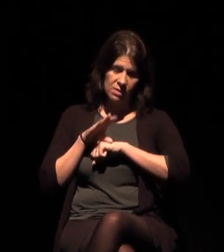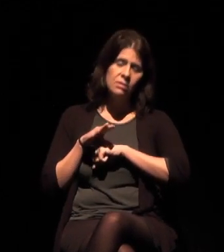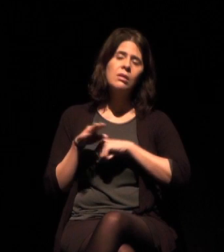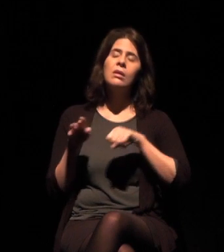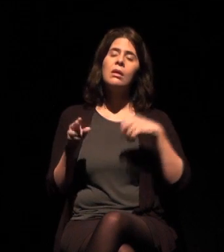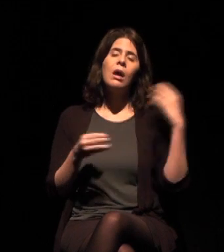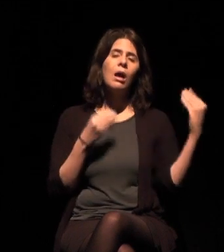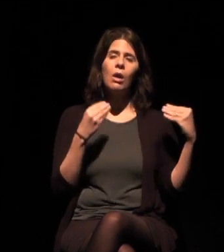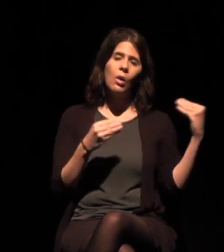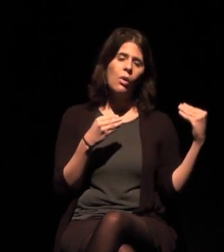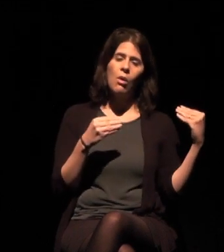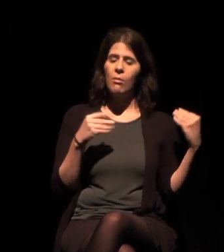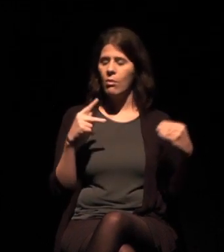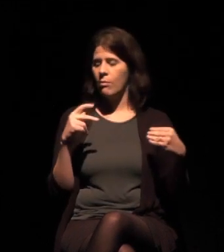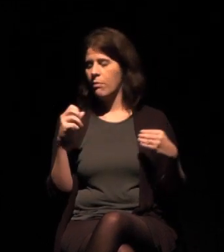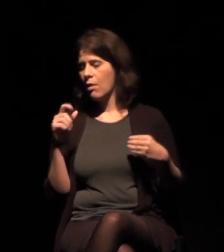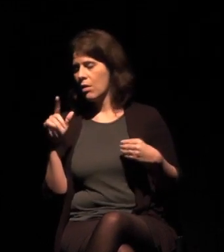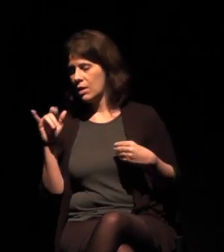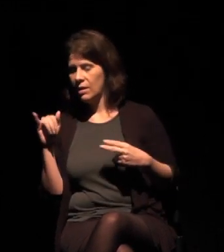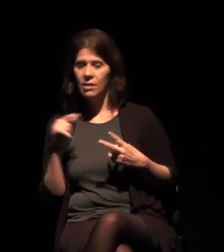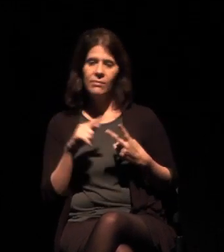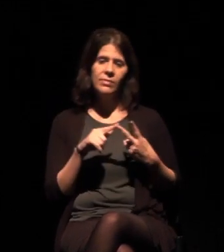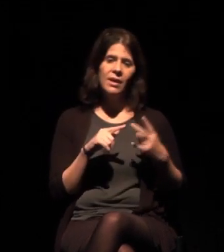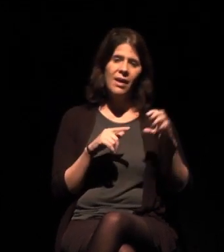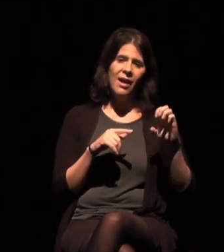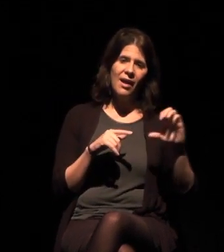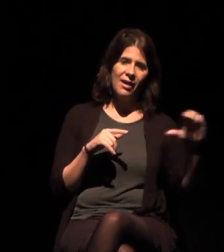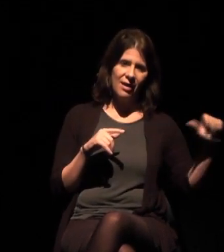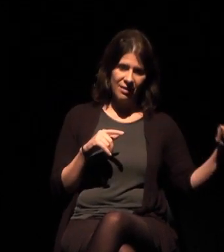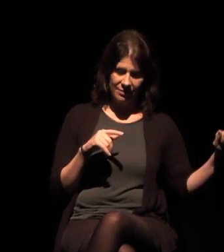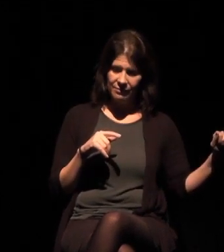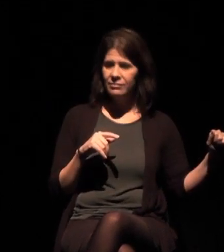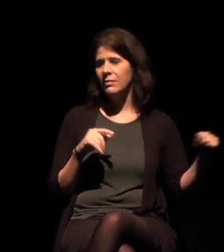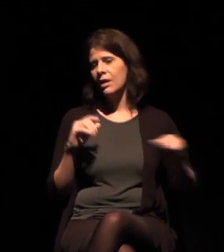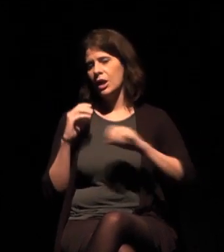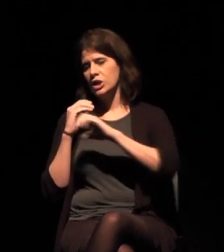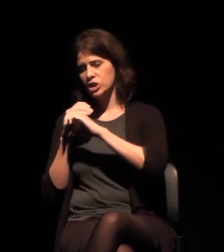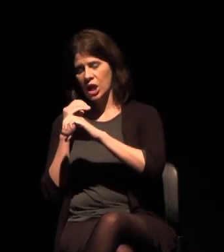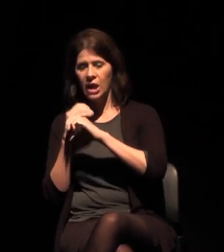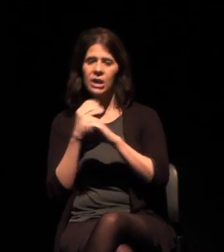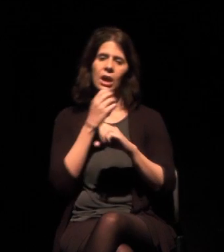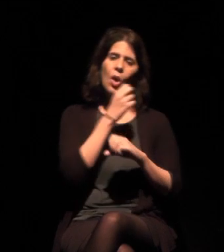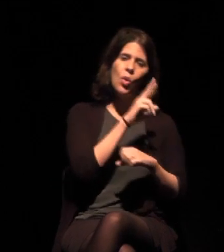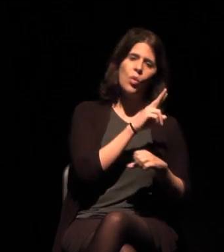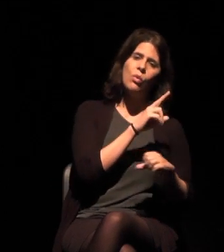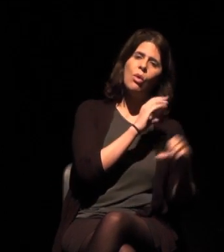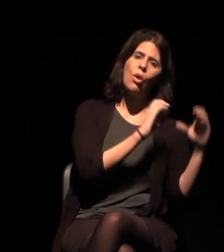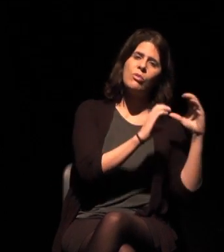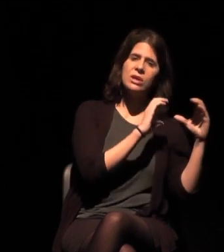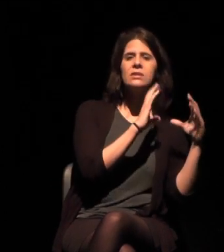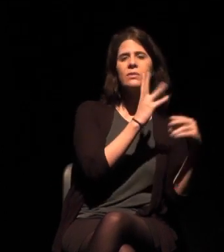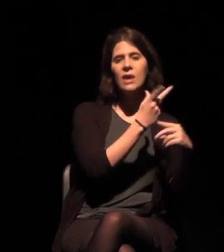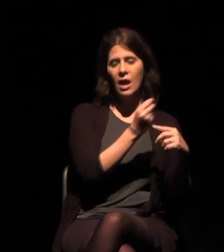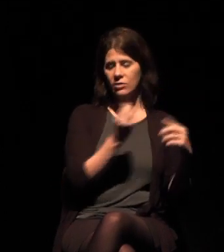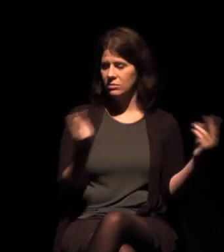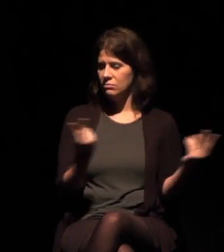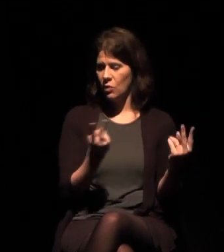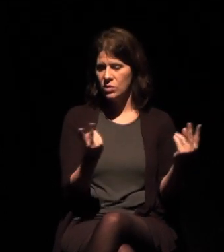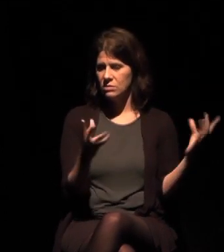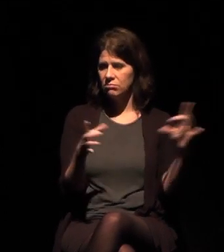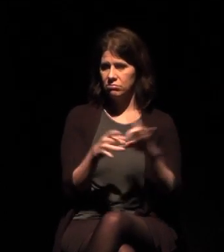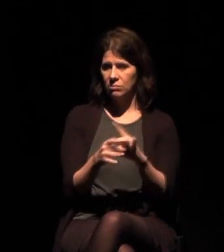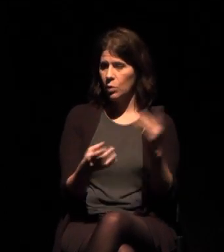nesse sentido em tripoli a eca na usp eca escola de comunicações e artes né em outra pergunta